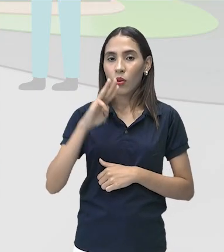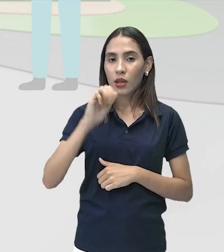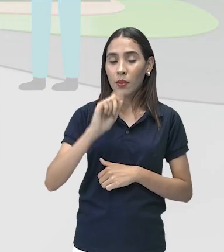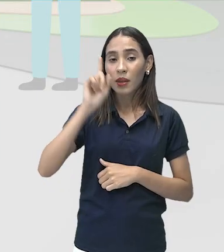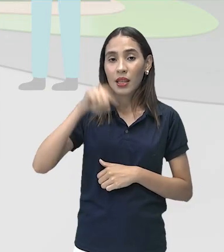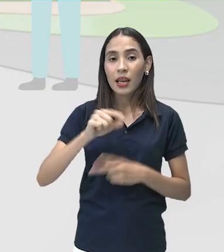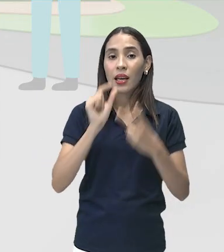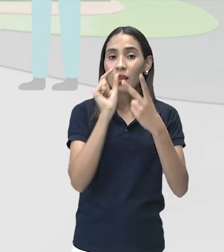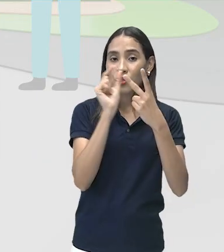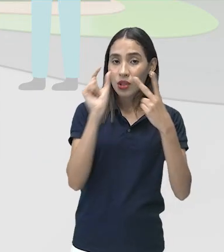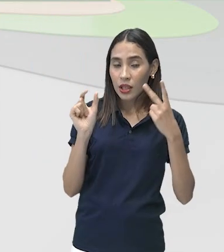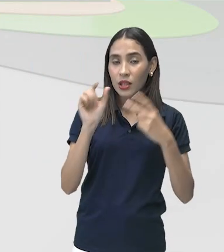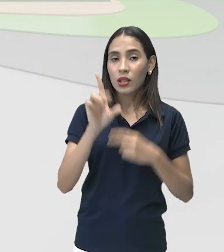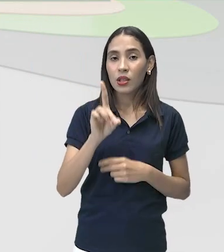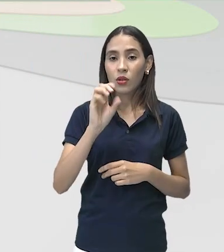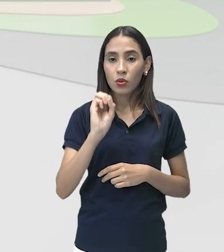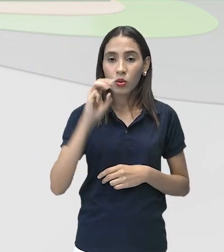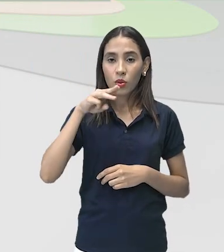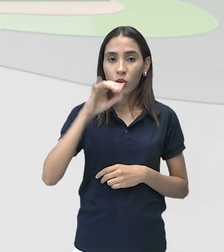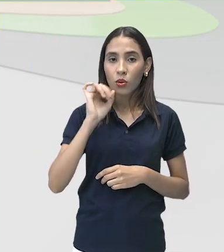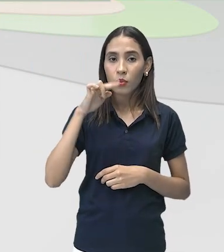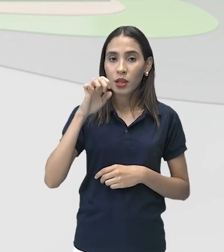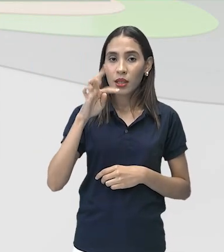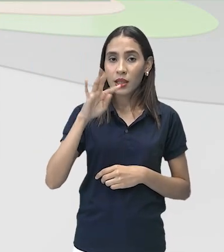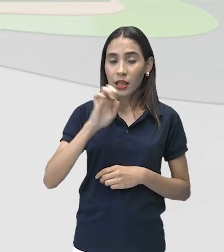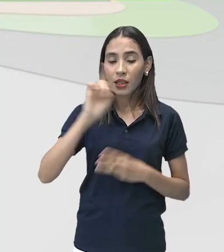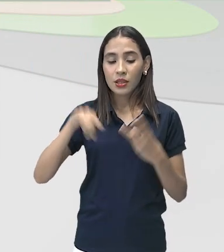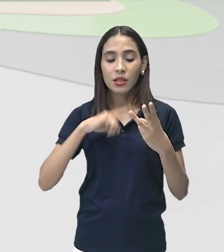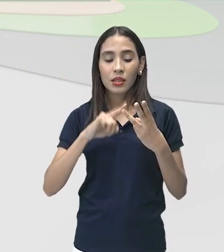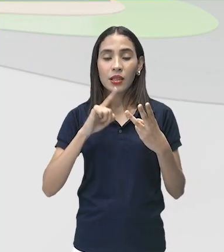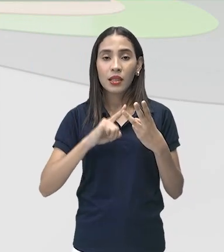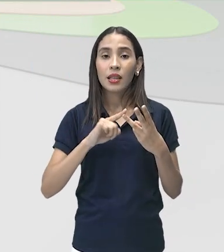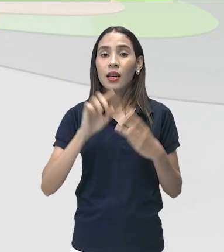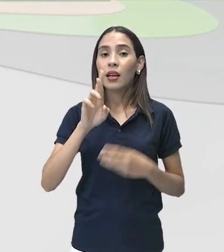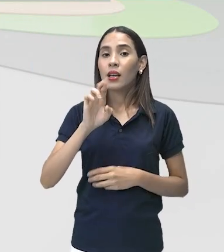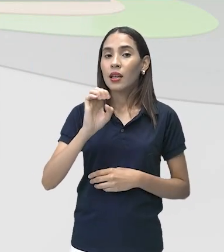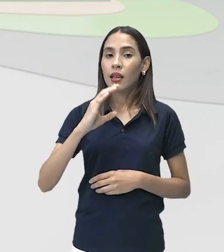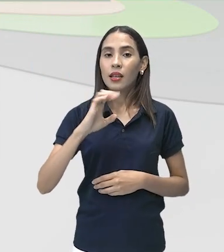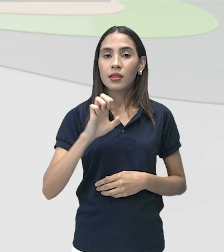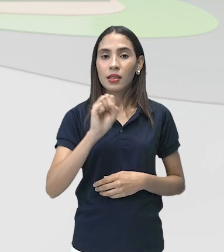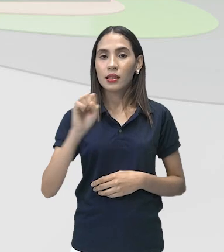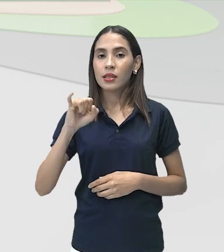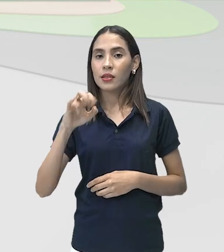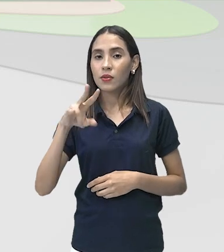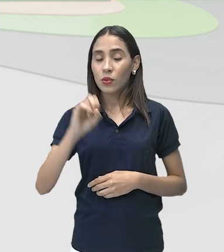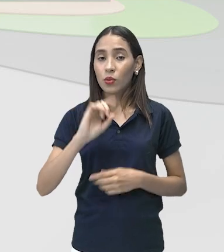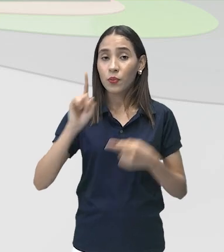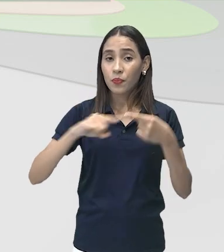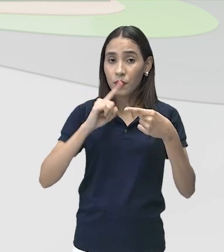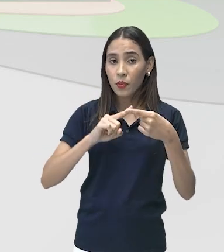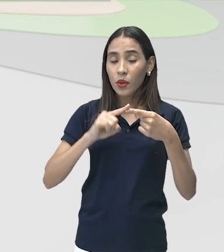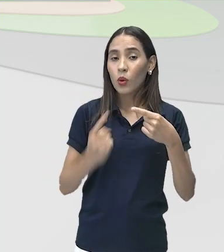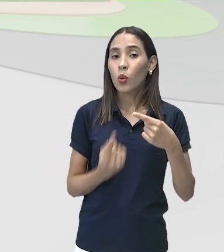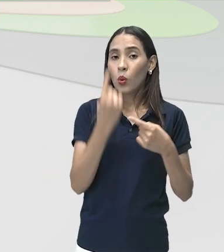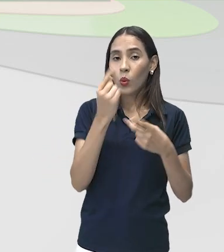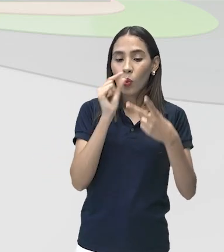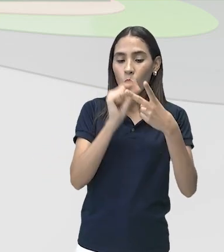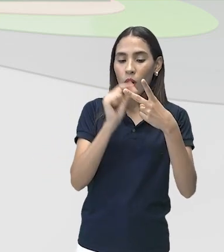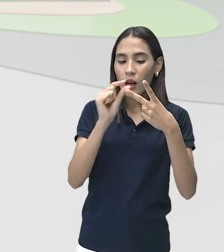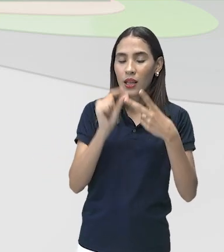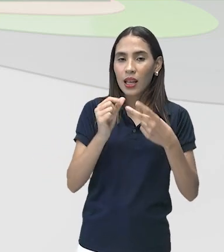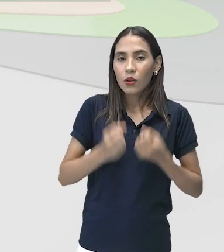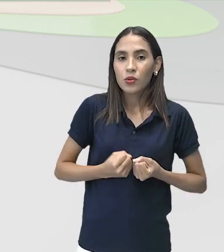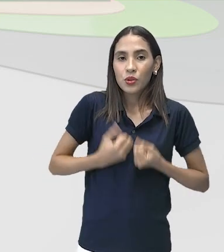gene dominante e gene recessivo. Um gene é dominante quando um alelo expressa